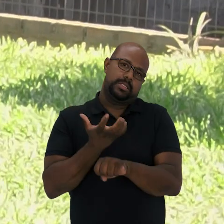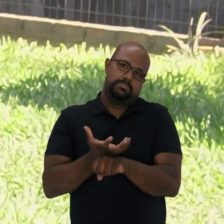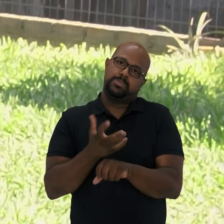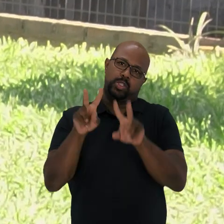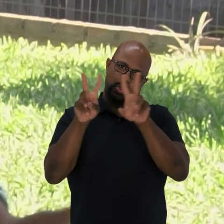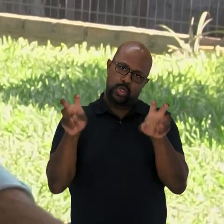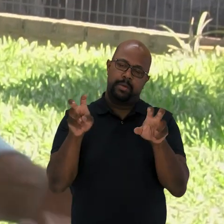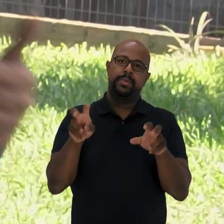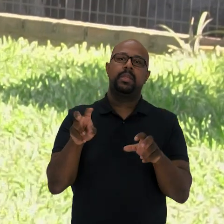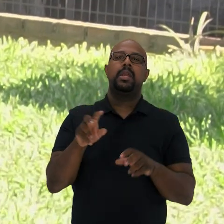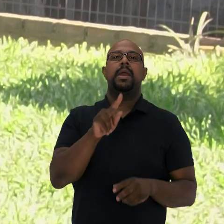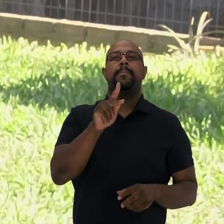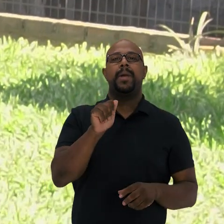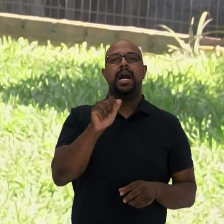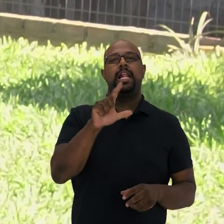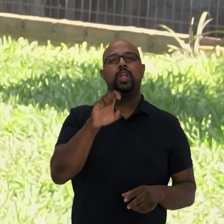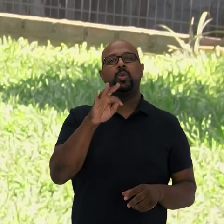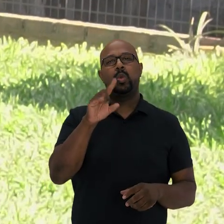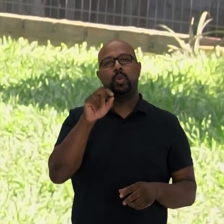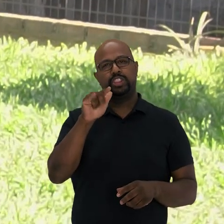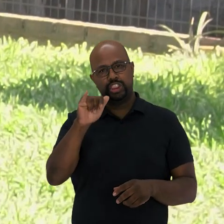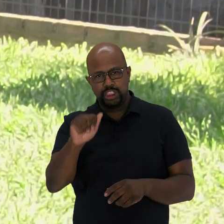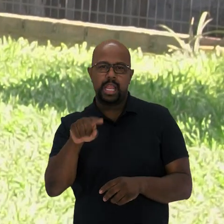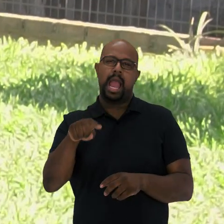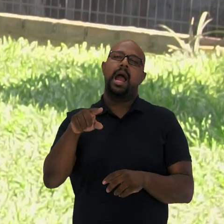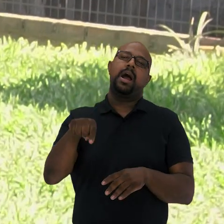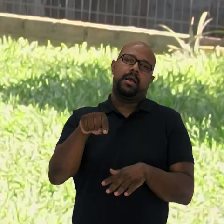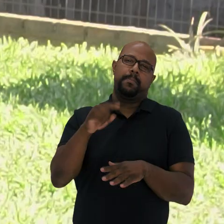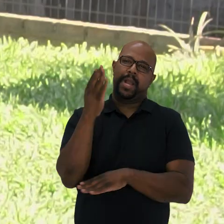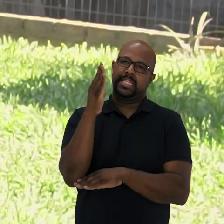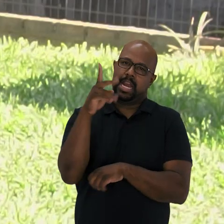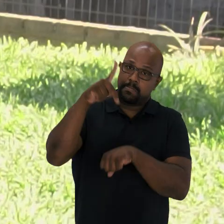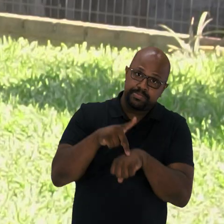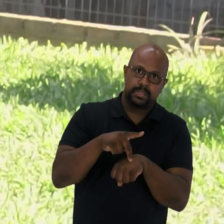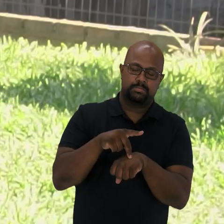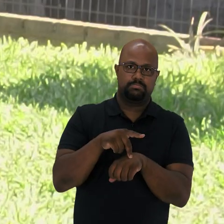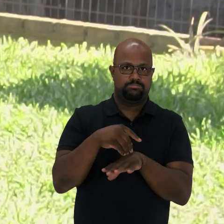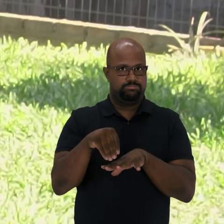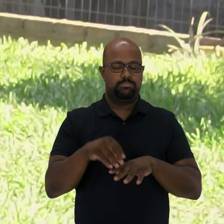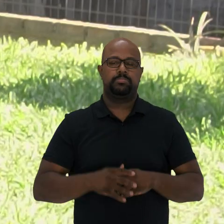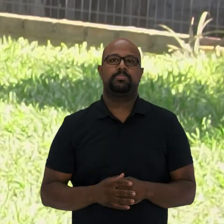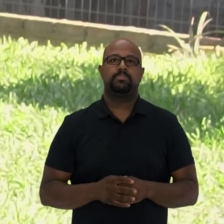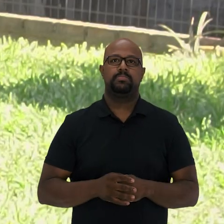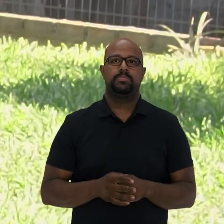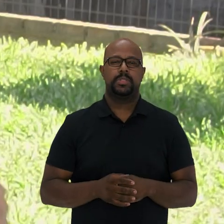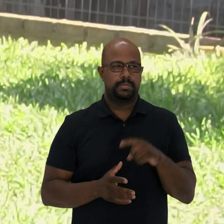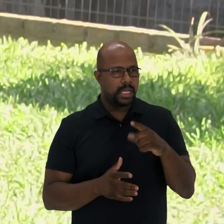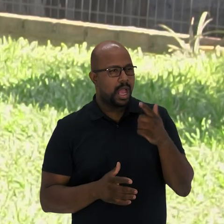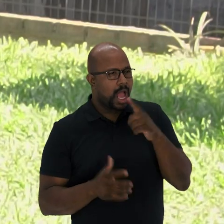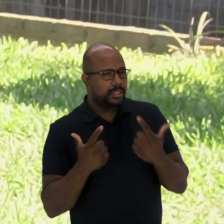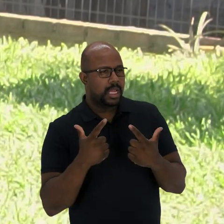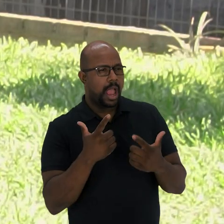uma aula sobre paleontologia, madeira petrificada, São Pedro. Mas e a formação